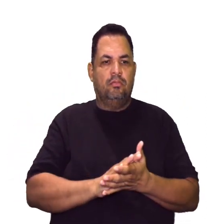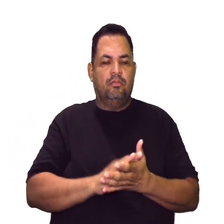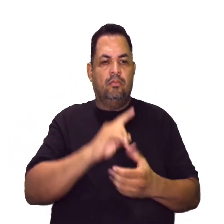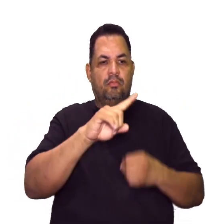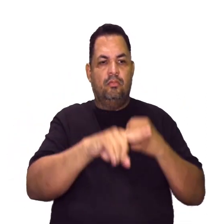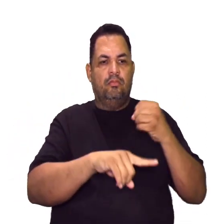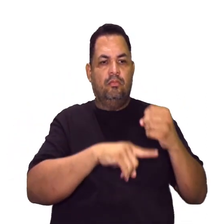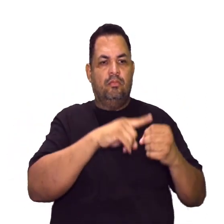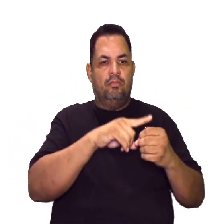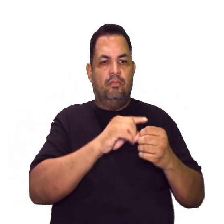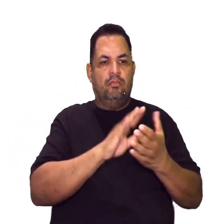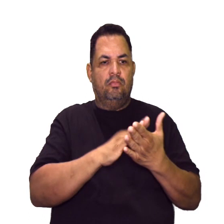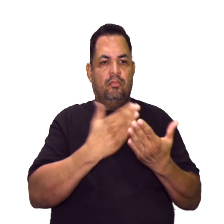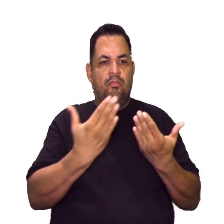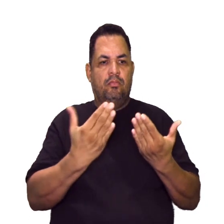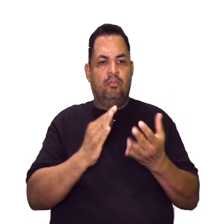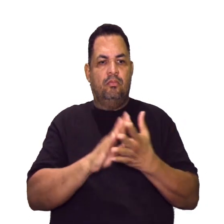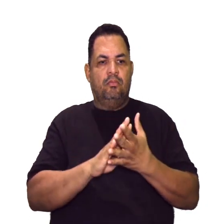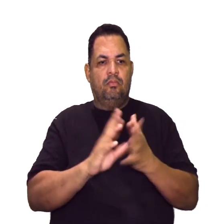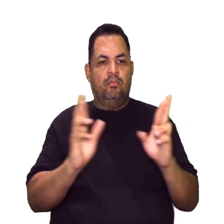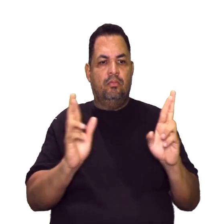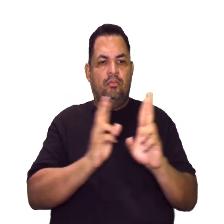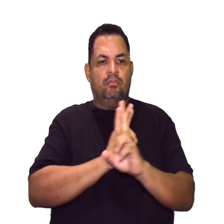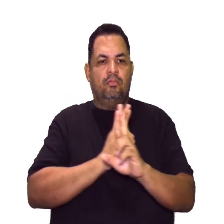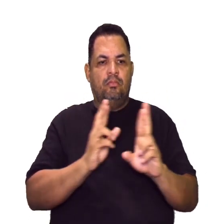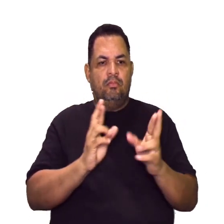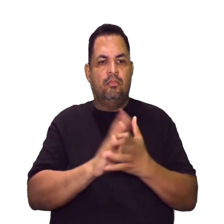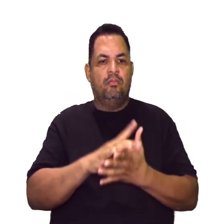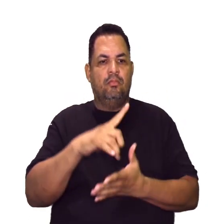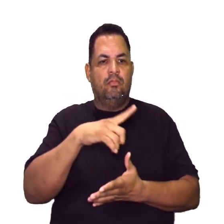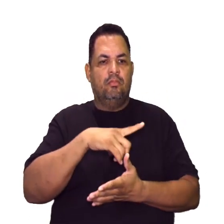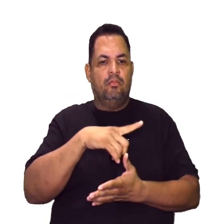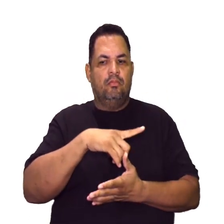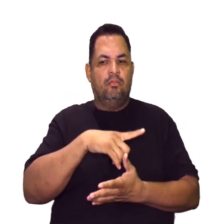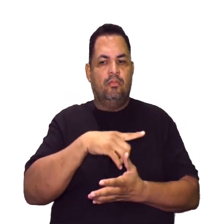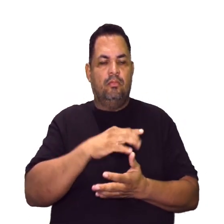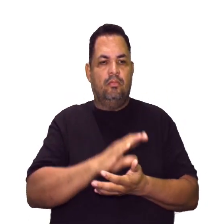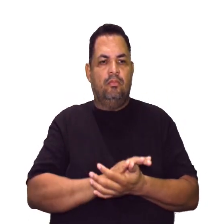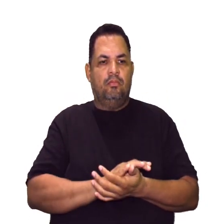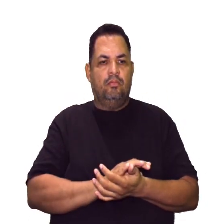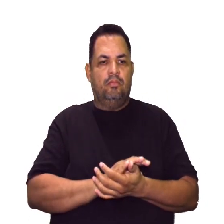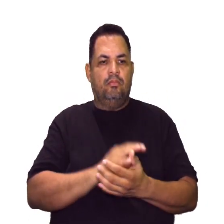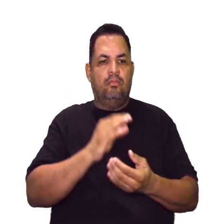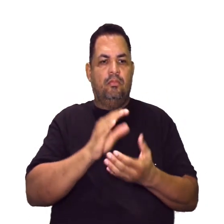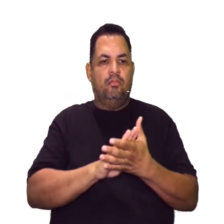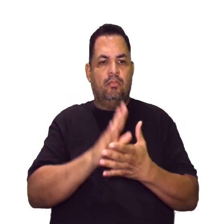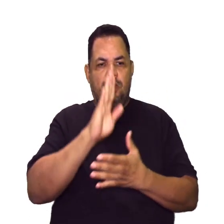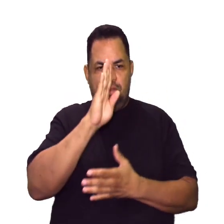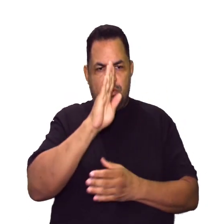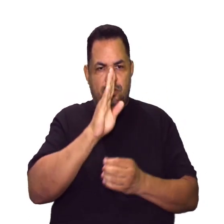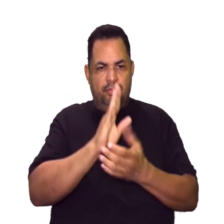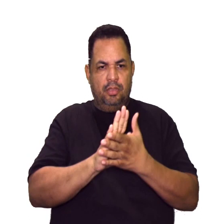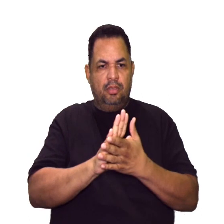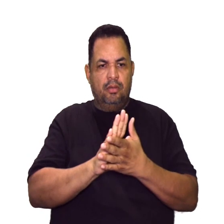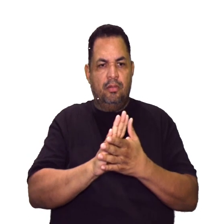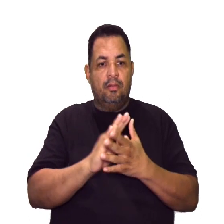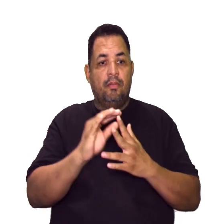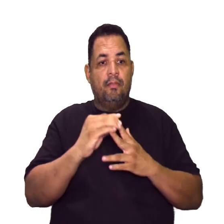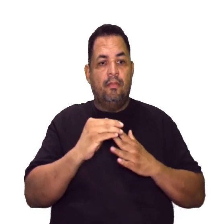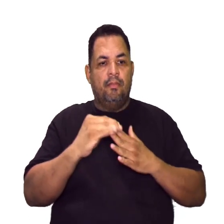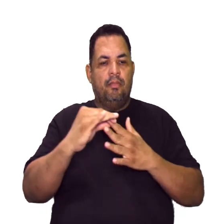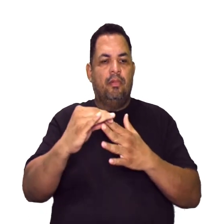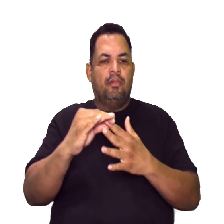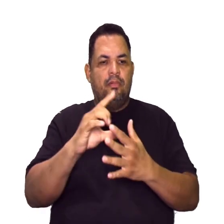átomo em relação ao outro átomo. Nós estamos vendo que o átomo central, entre os dois